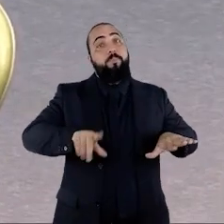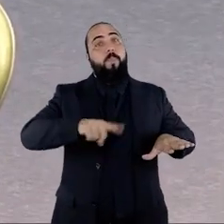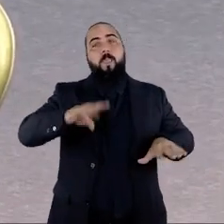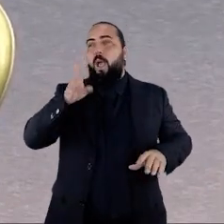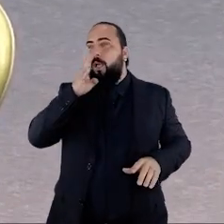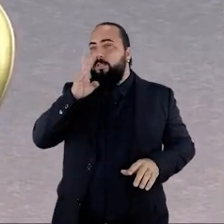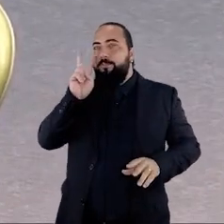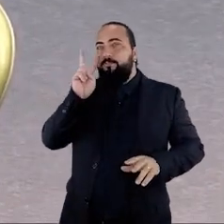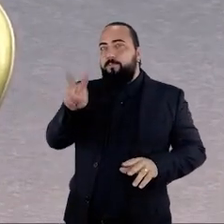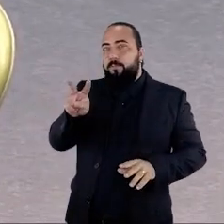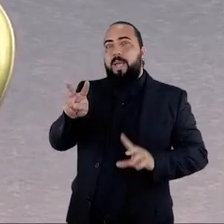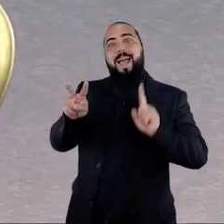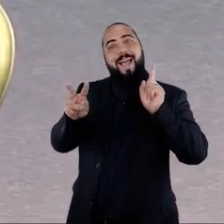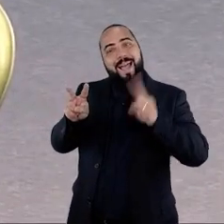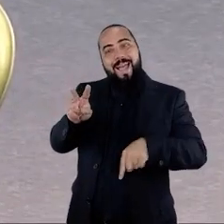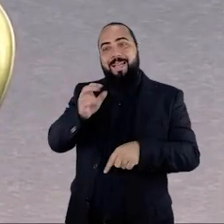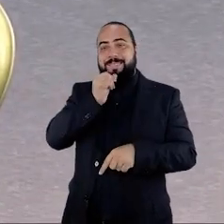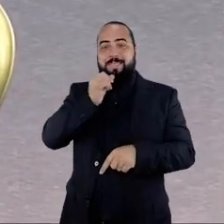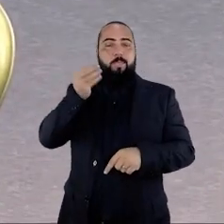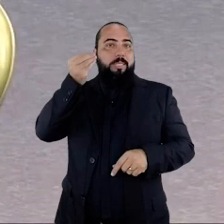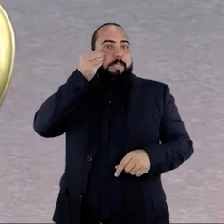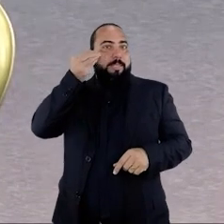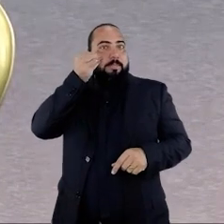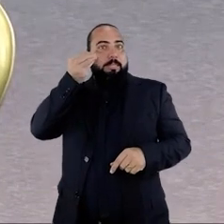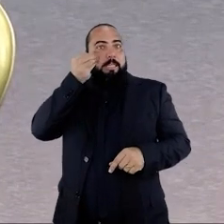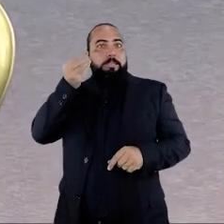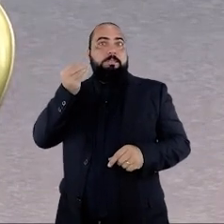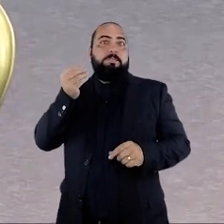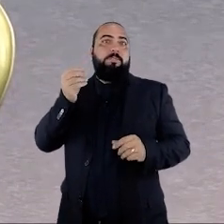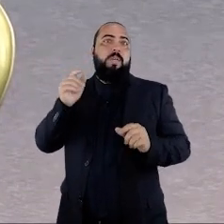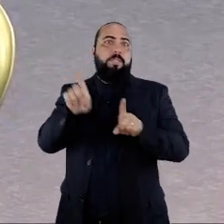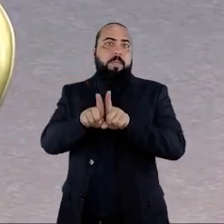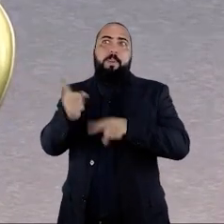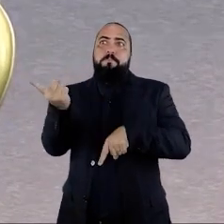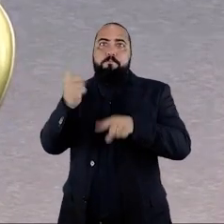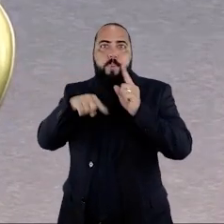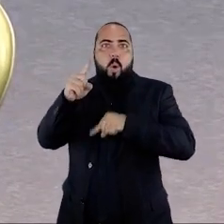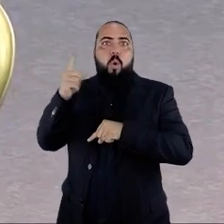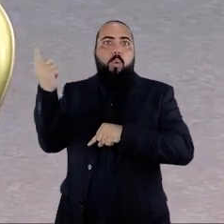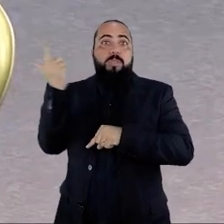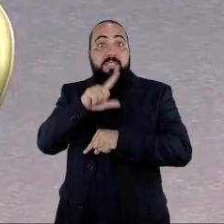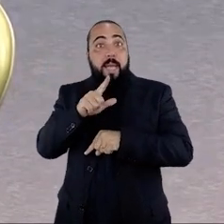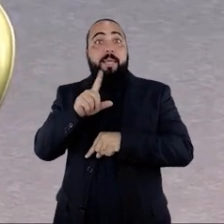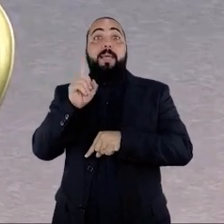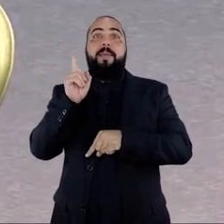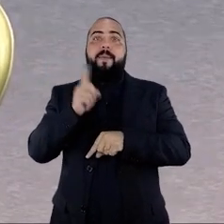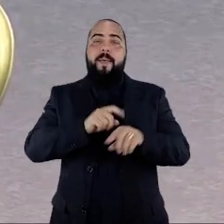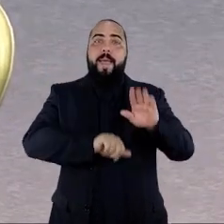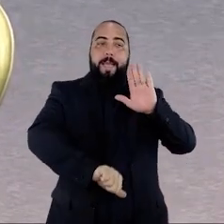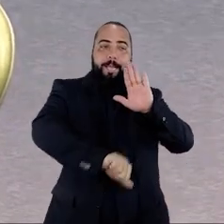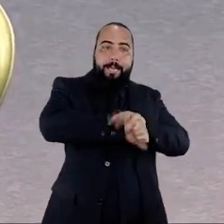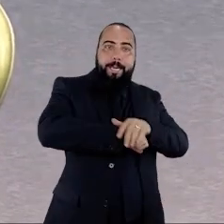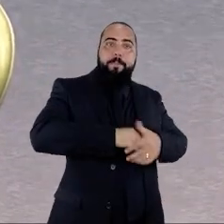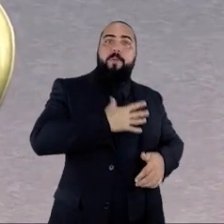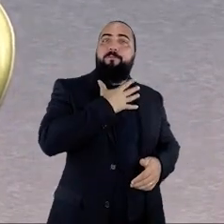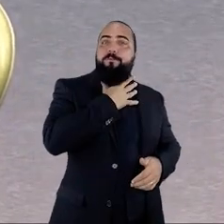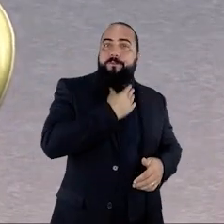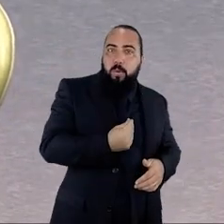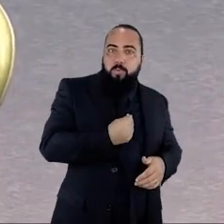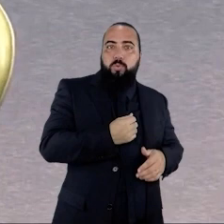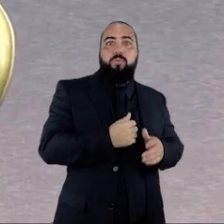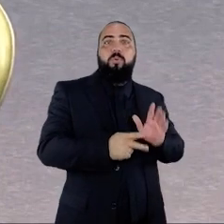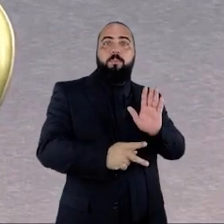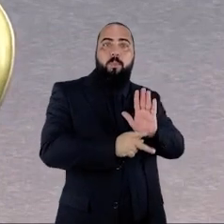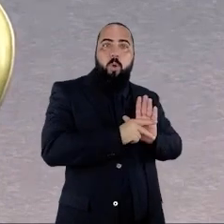o que a gente assiste, uma tentativa e êxito de cometer crimes de